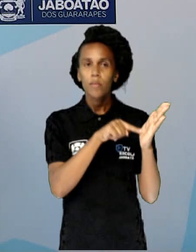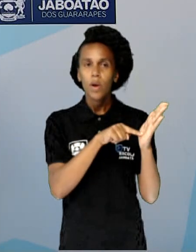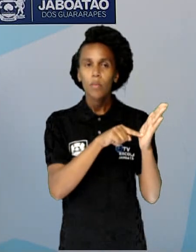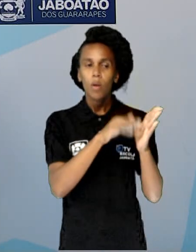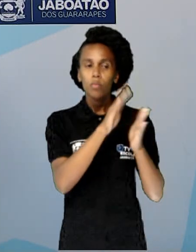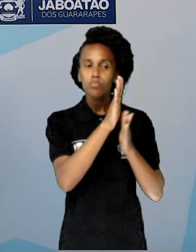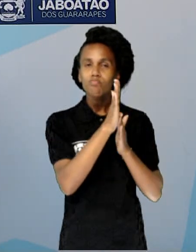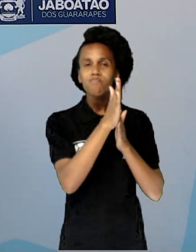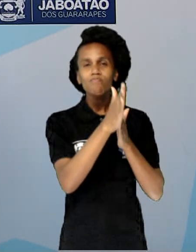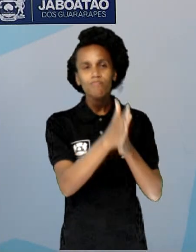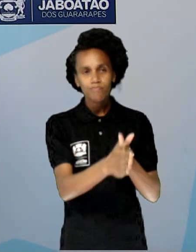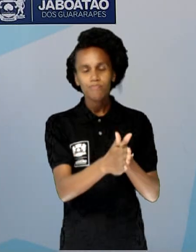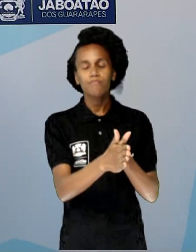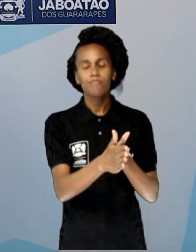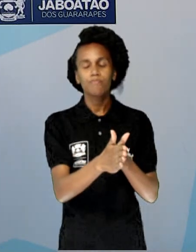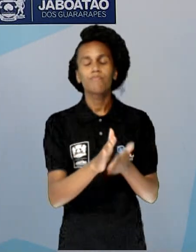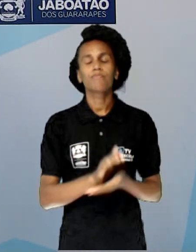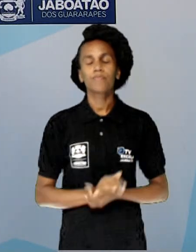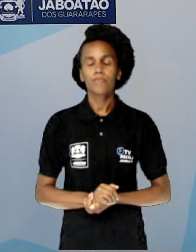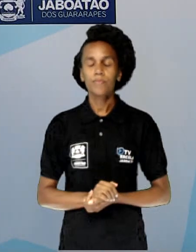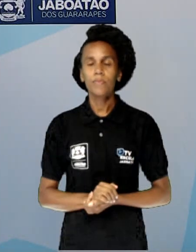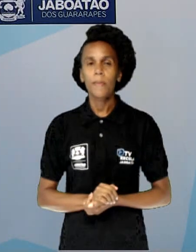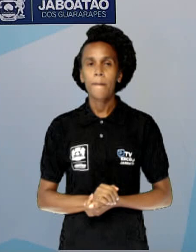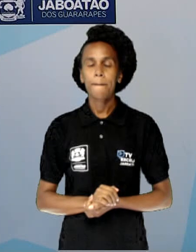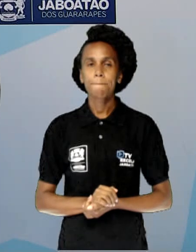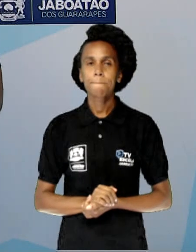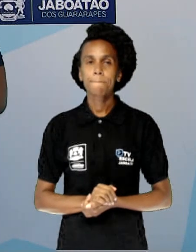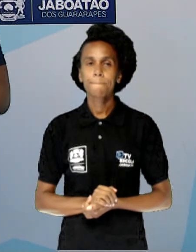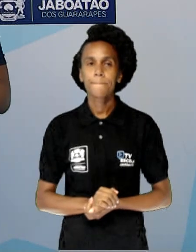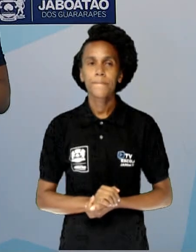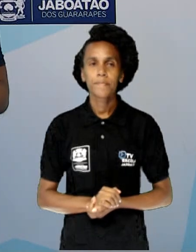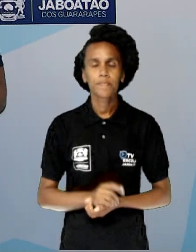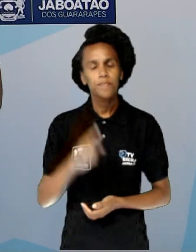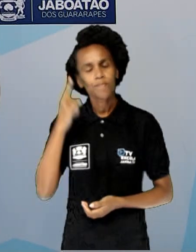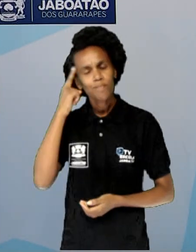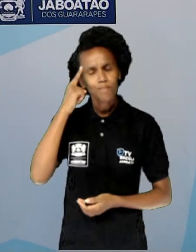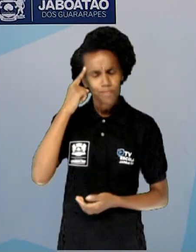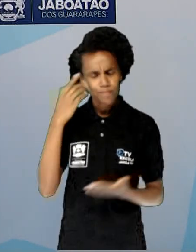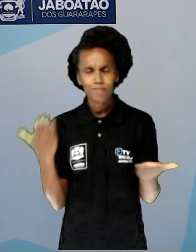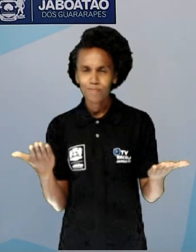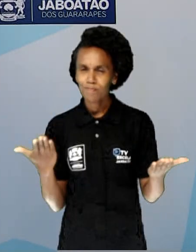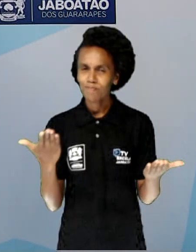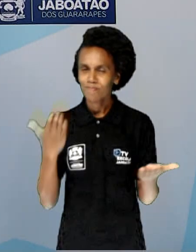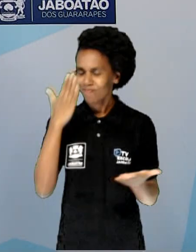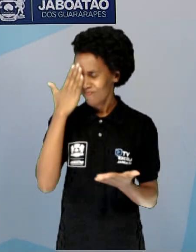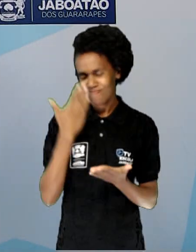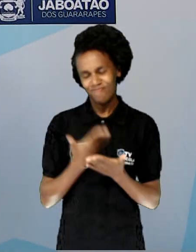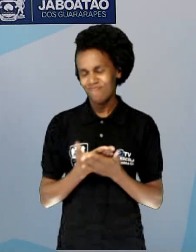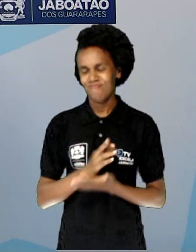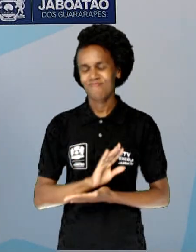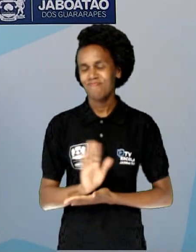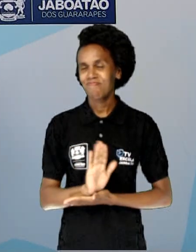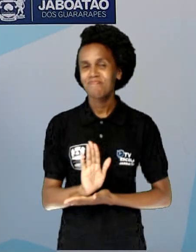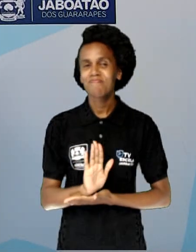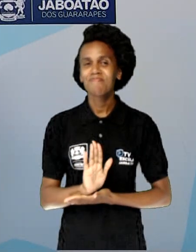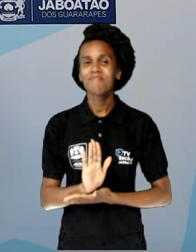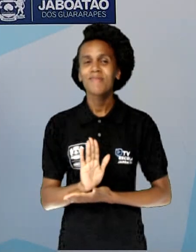sendo relatada, biografada, ok? Há alguma dúvida? Acredito que não, que está tudo bem claro,